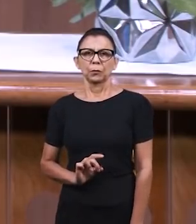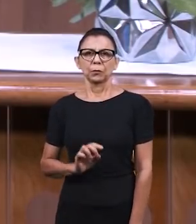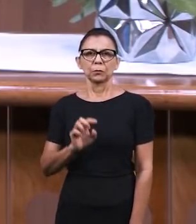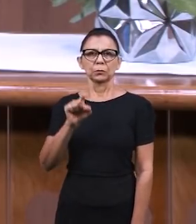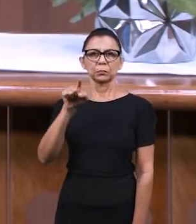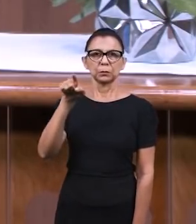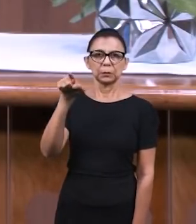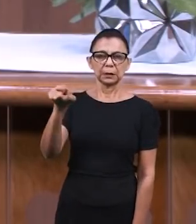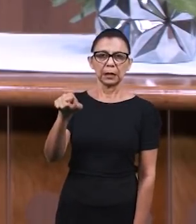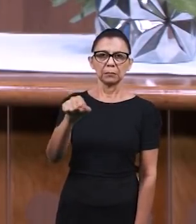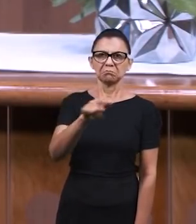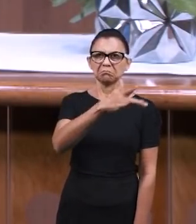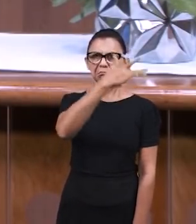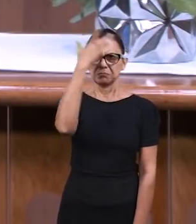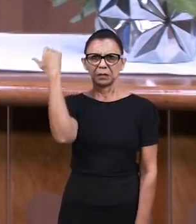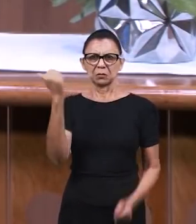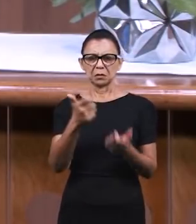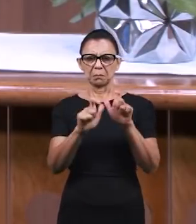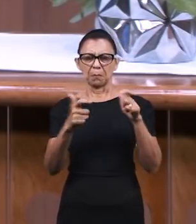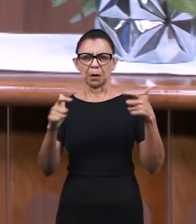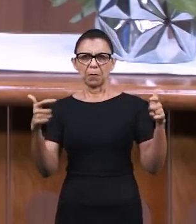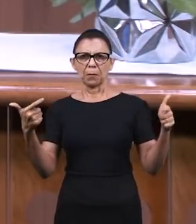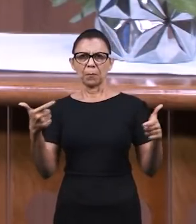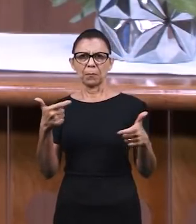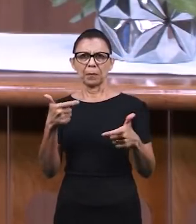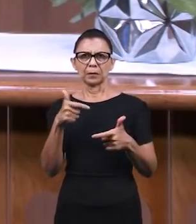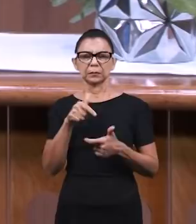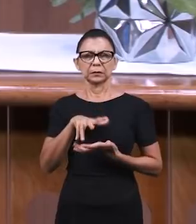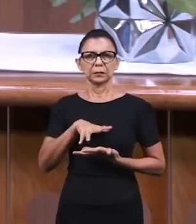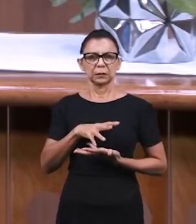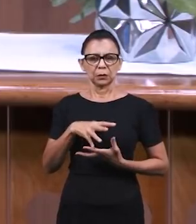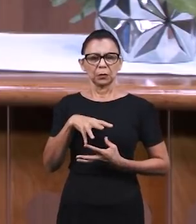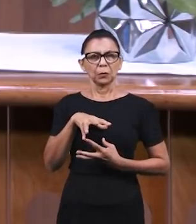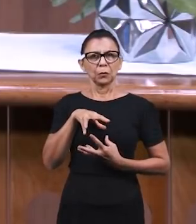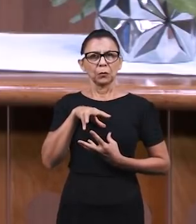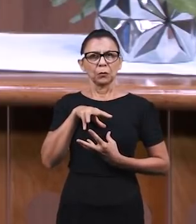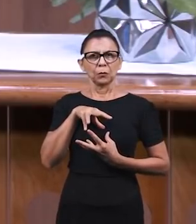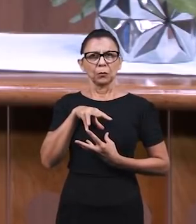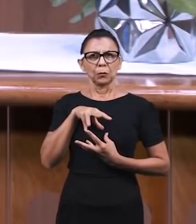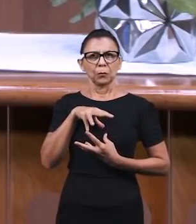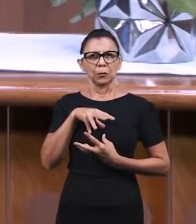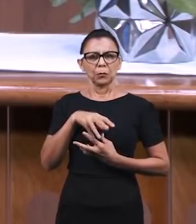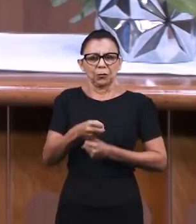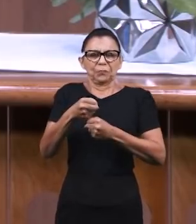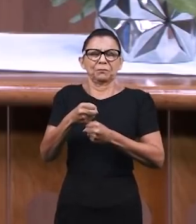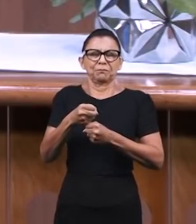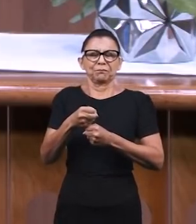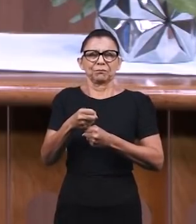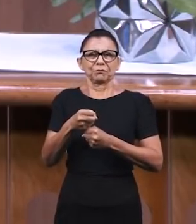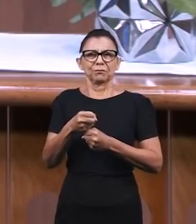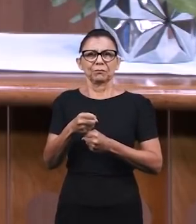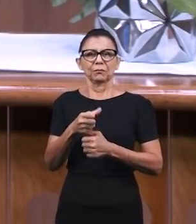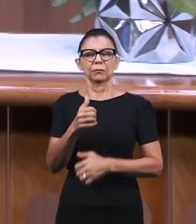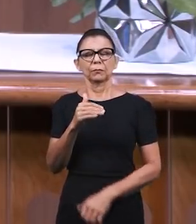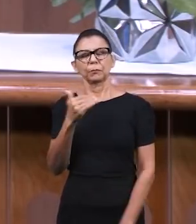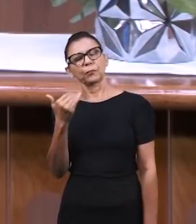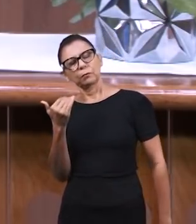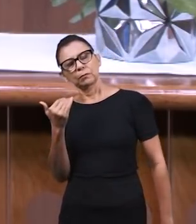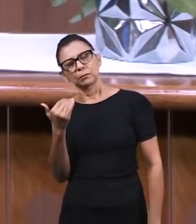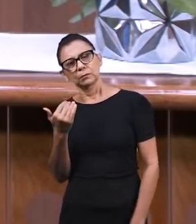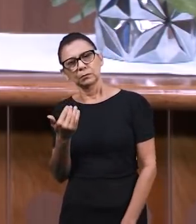duas doenças assolam o mundo hoje, as chamadas doenças psicossomáticas, ou seja, aquilo que está na